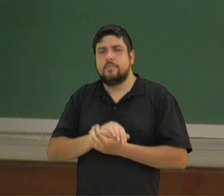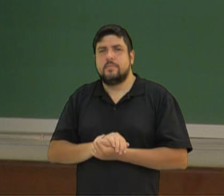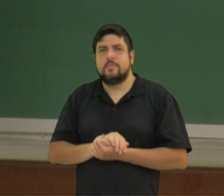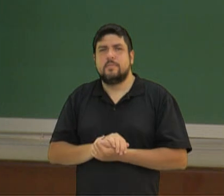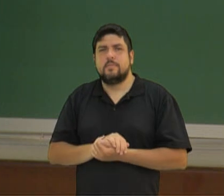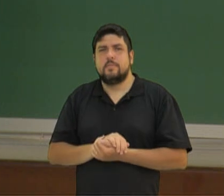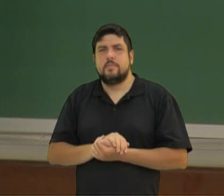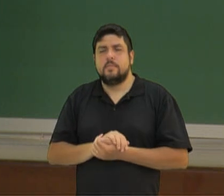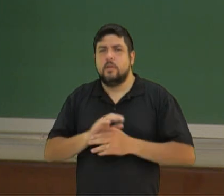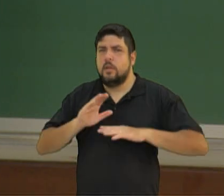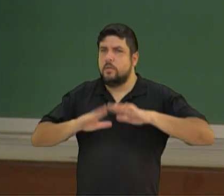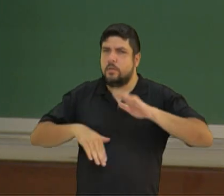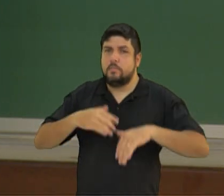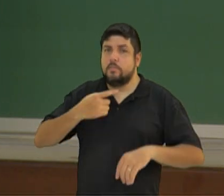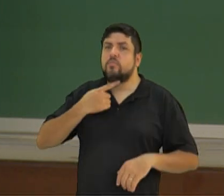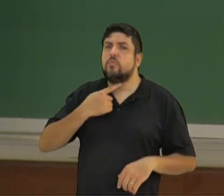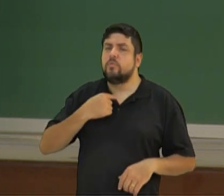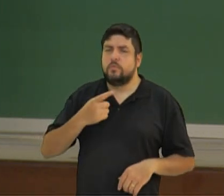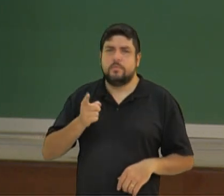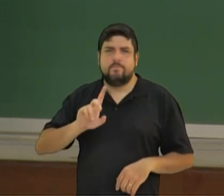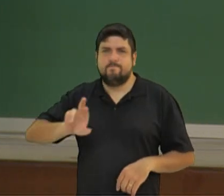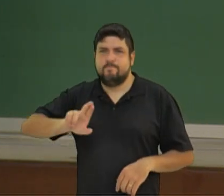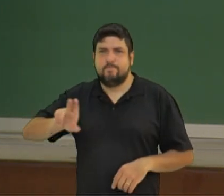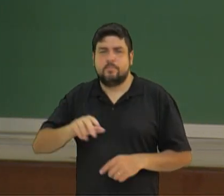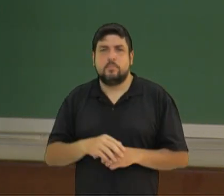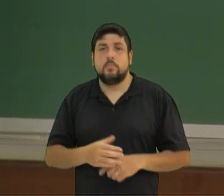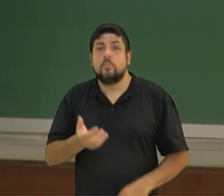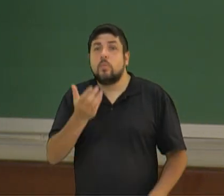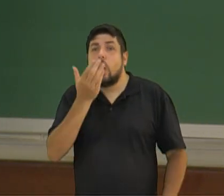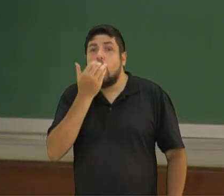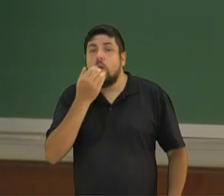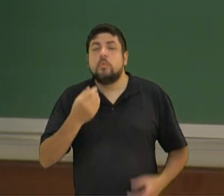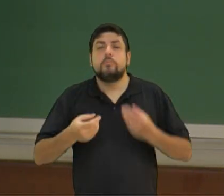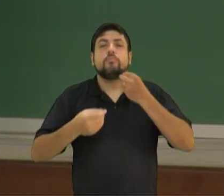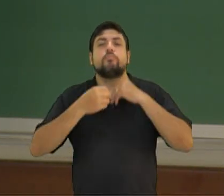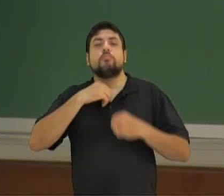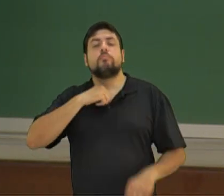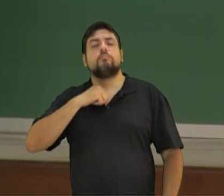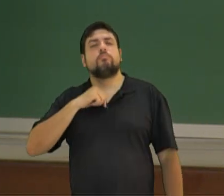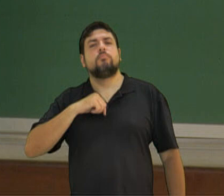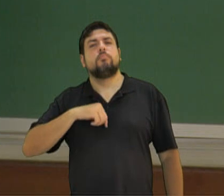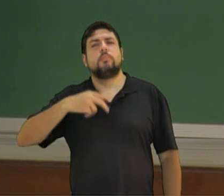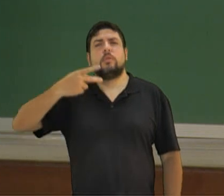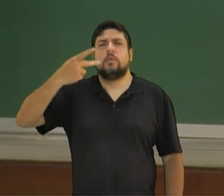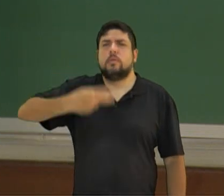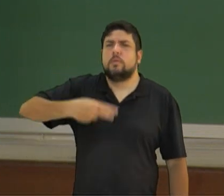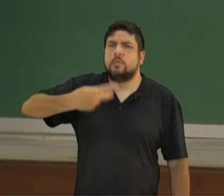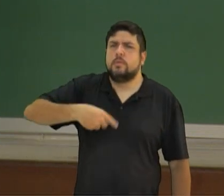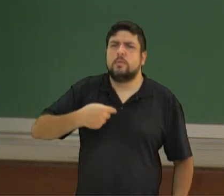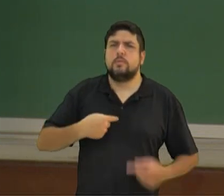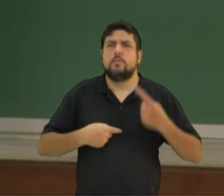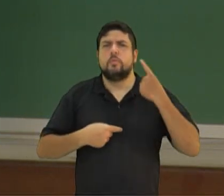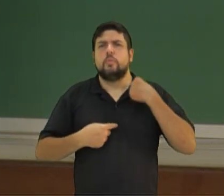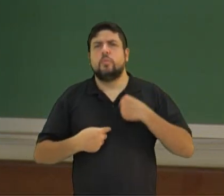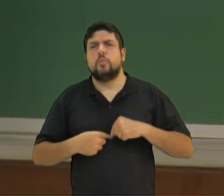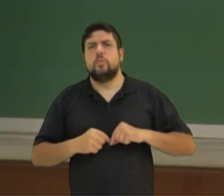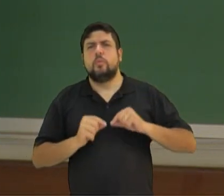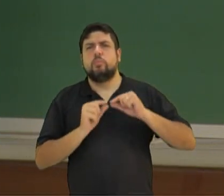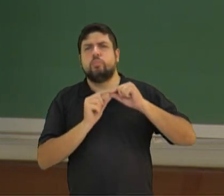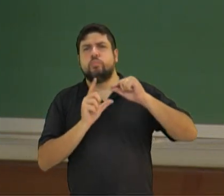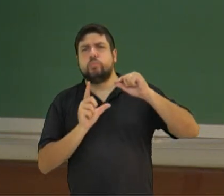vontade. Depois que eu mastiguei e engoli o alimento, ele vai fazer todo aquele caminho de digestão no meu estômago e